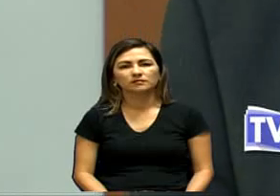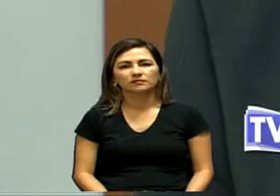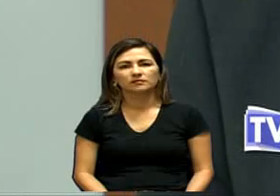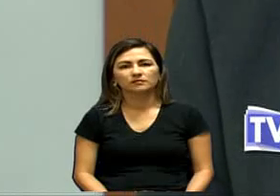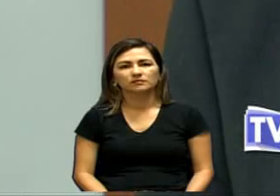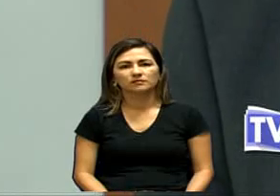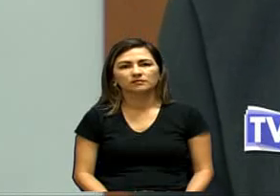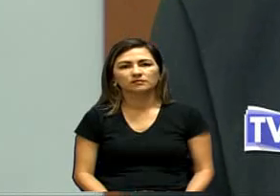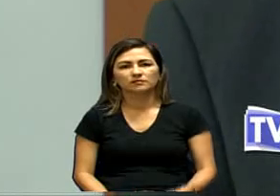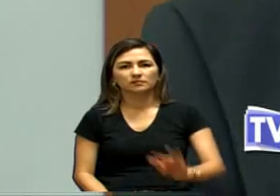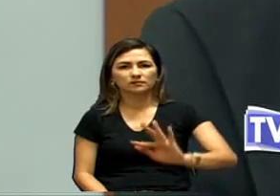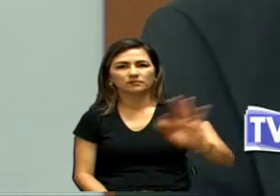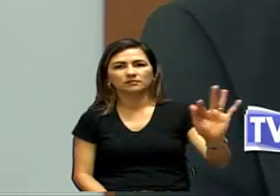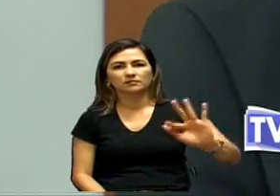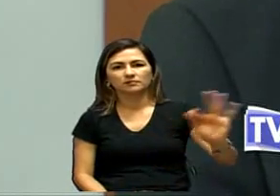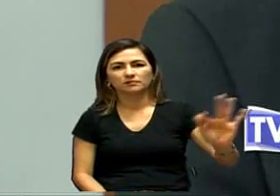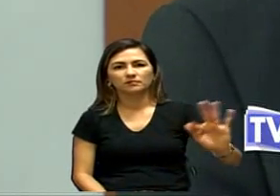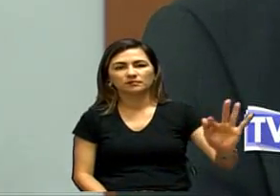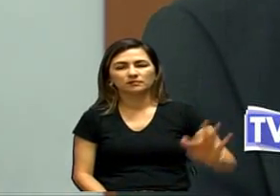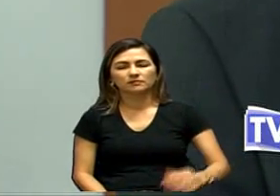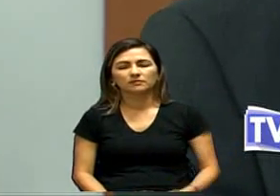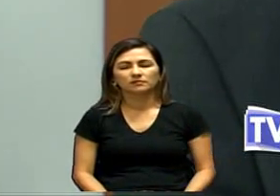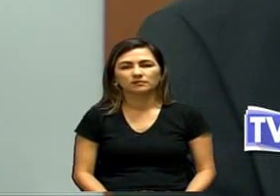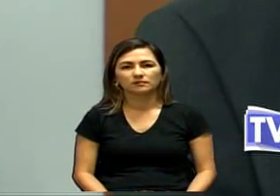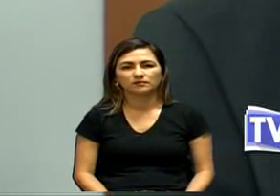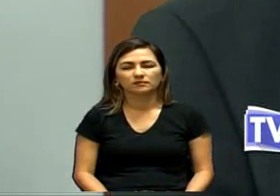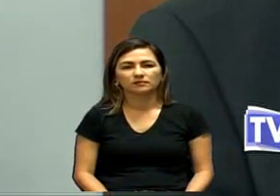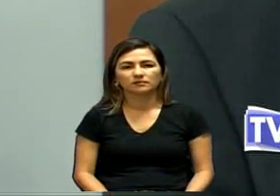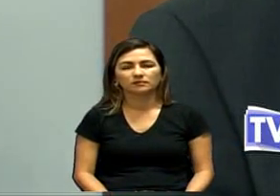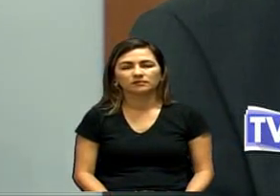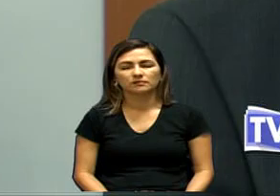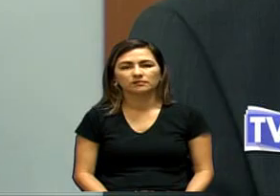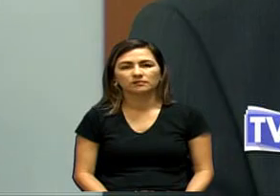França, Lula. É a do Martinez.